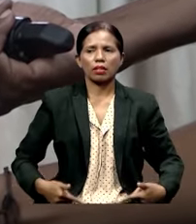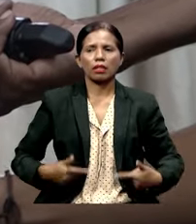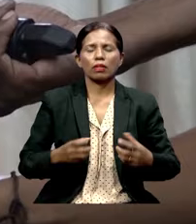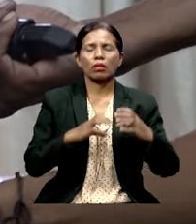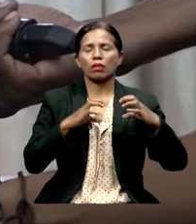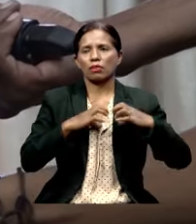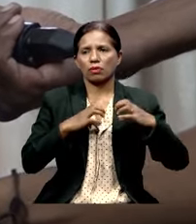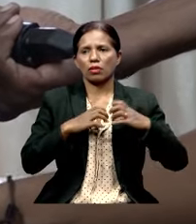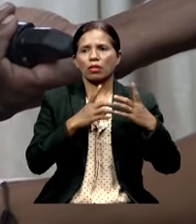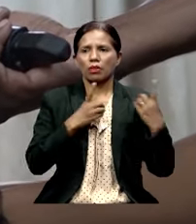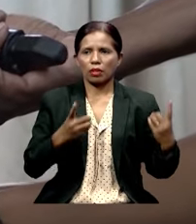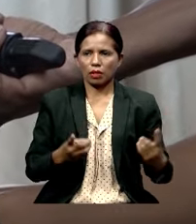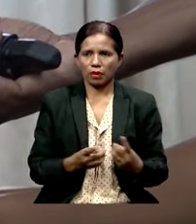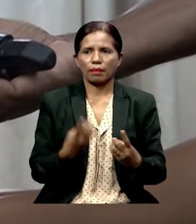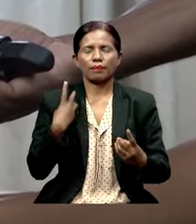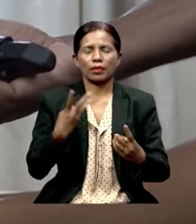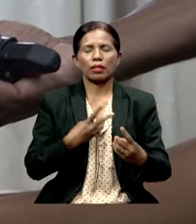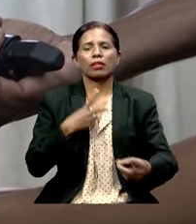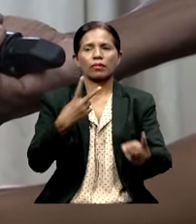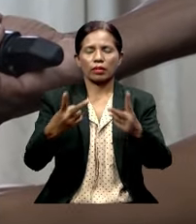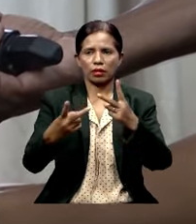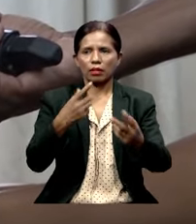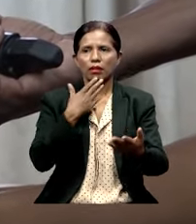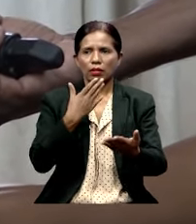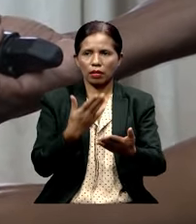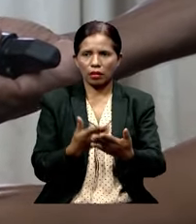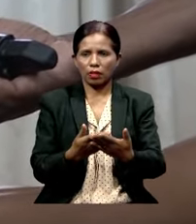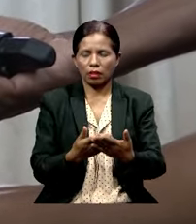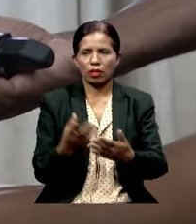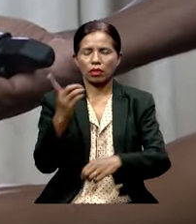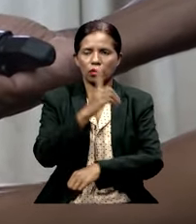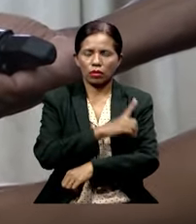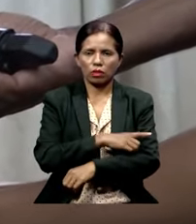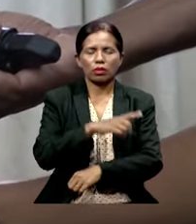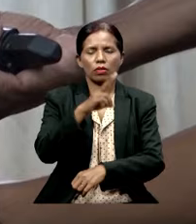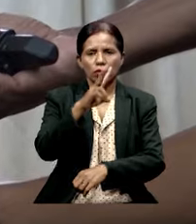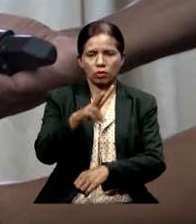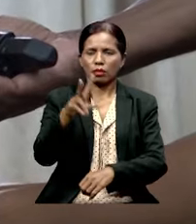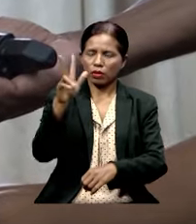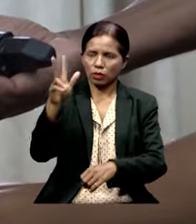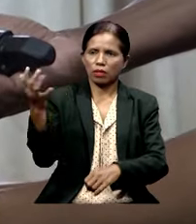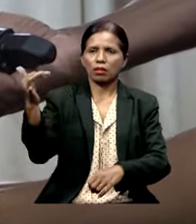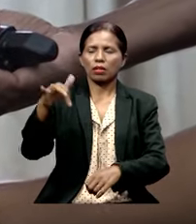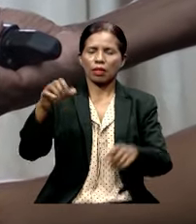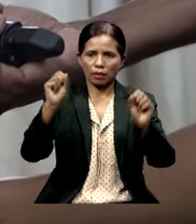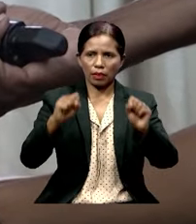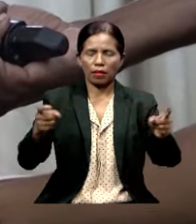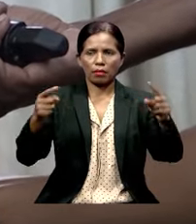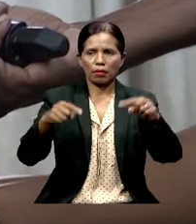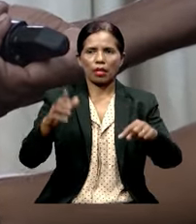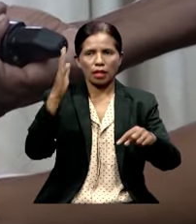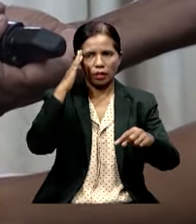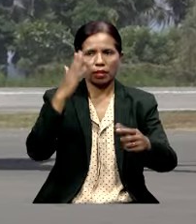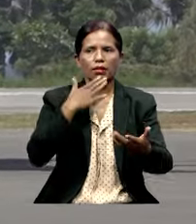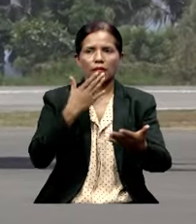domi. E ve saiba na cada dia, e o se lá que loron rua, loron tolo na lara, se ra bela mai, conheceria que lhe o